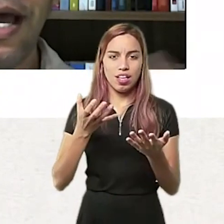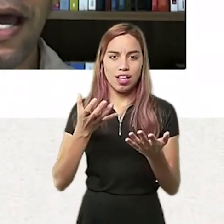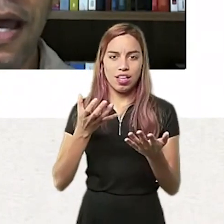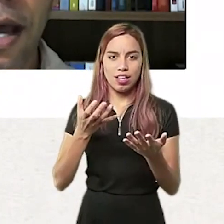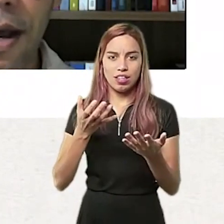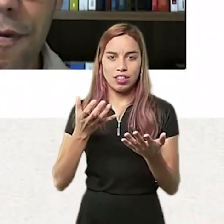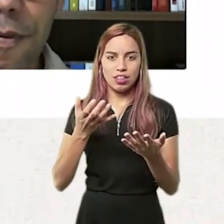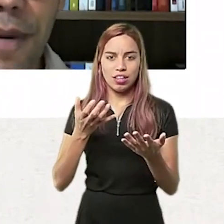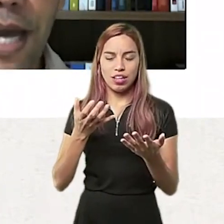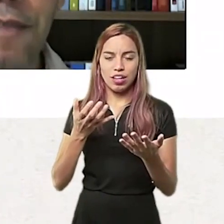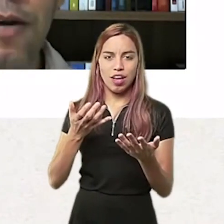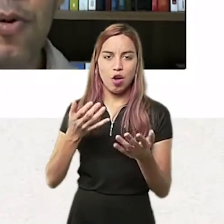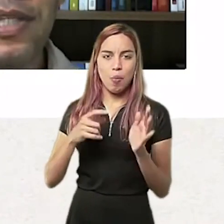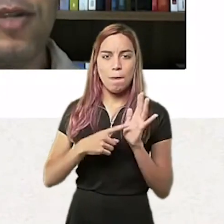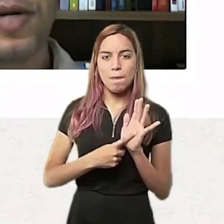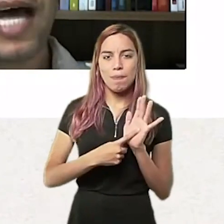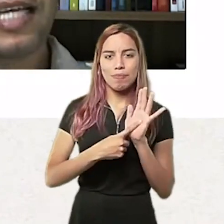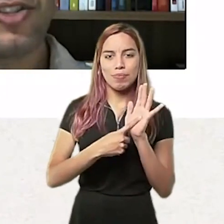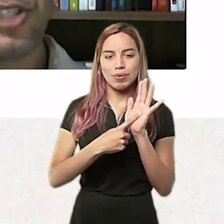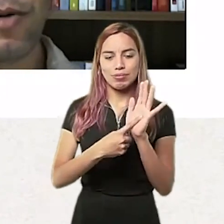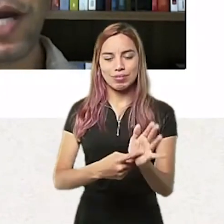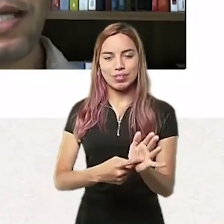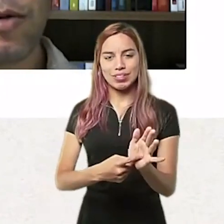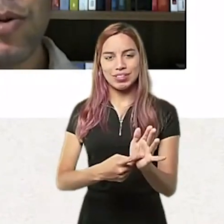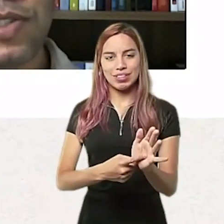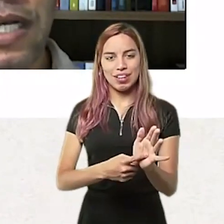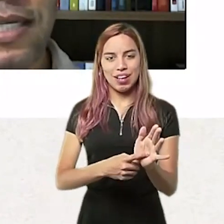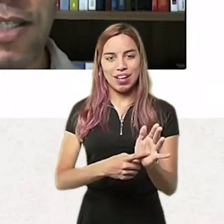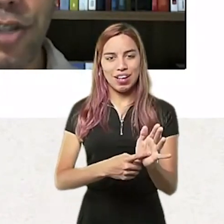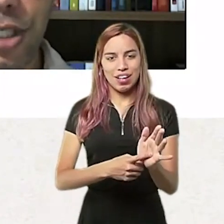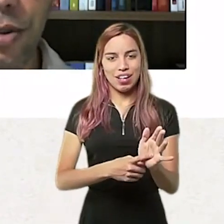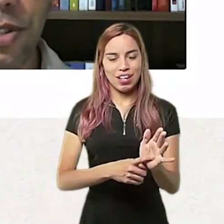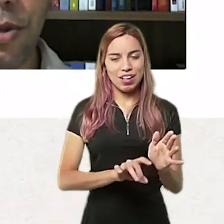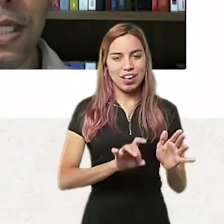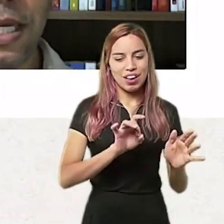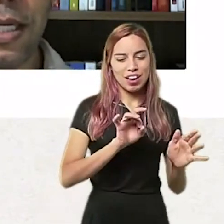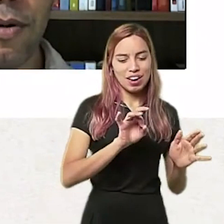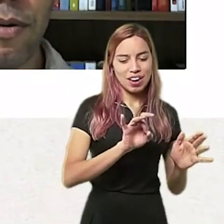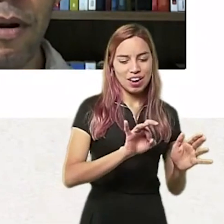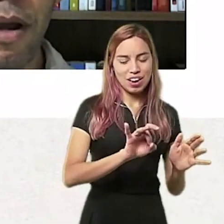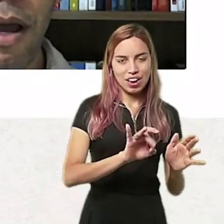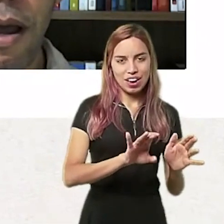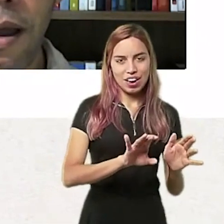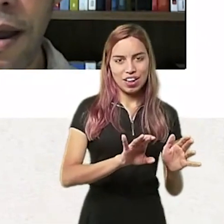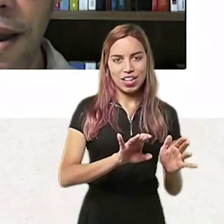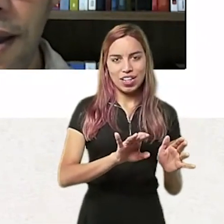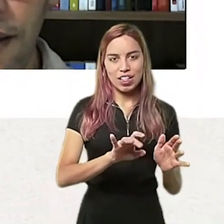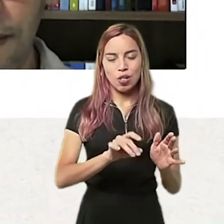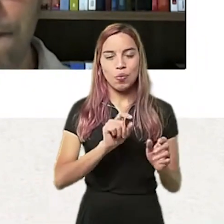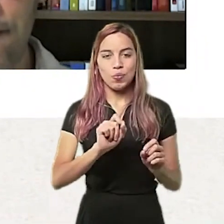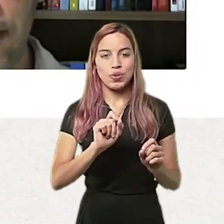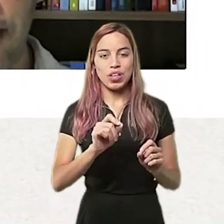tiro, ela vai contando cada tiro, cada um dos 13 tiros que o Mineirinho